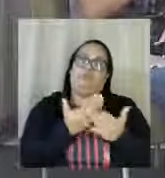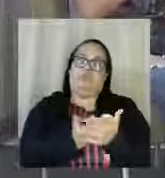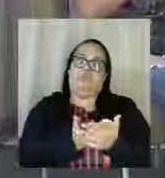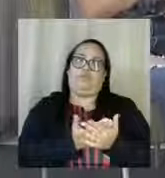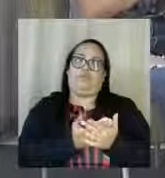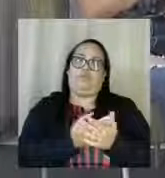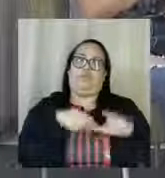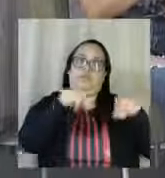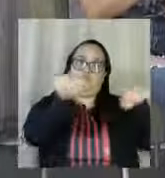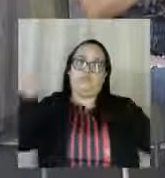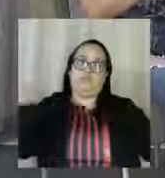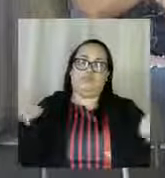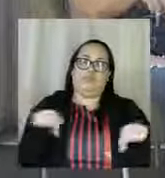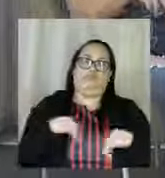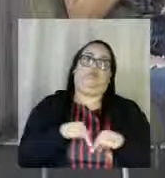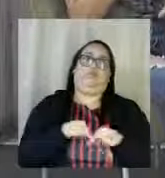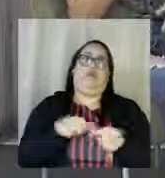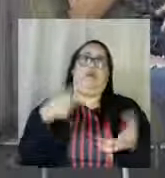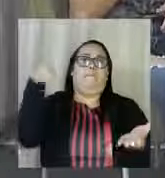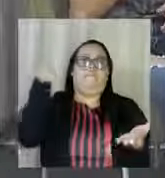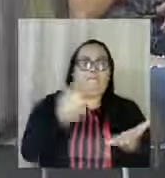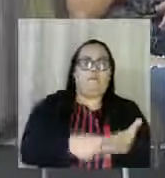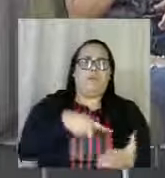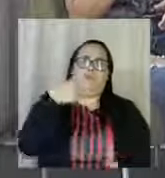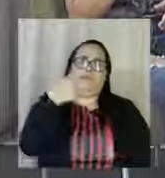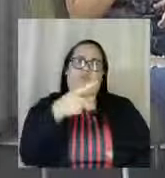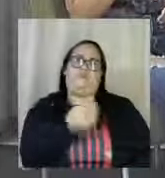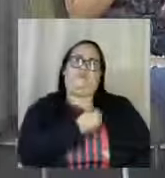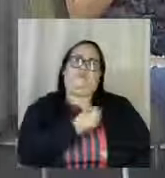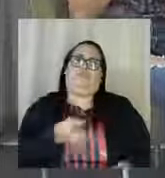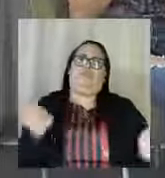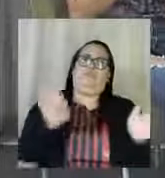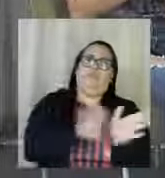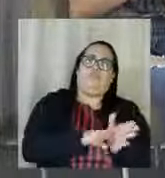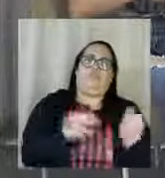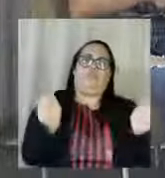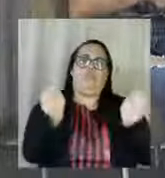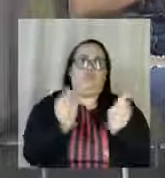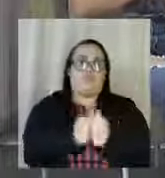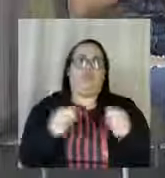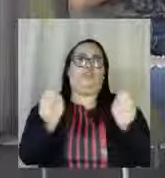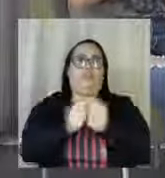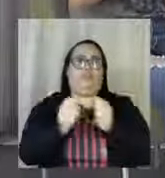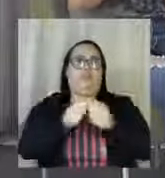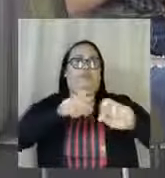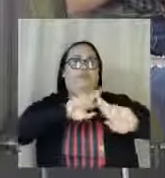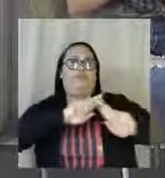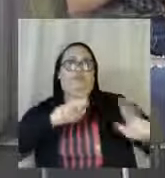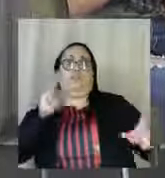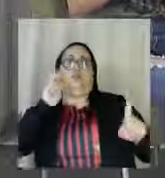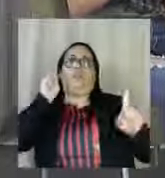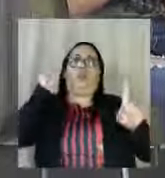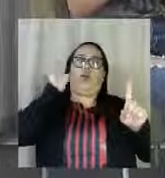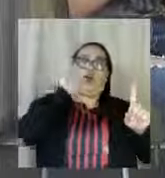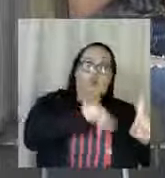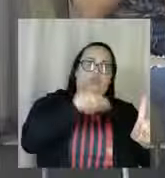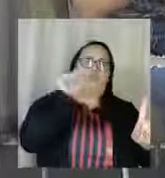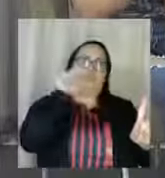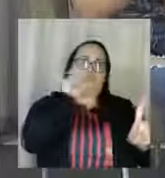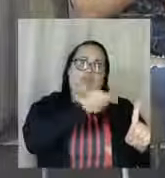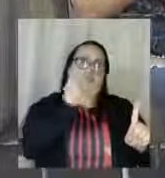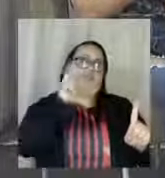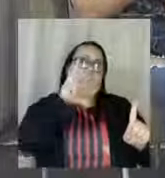que marcou a tua vida porque chegou junto a você e fez a diferença, olhando para você e